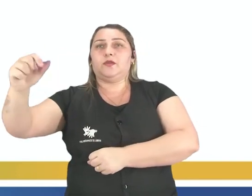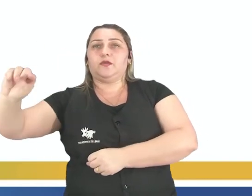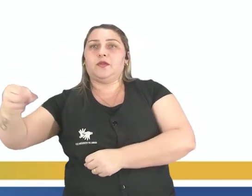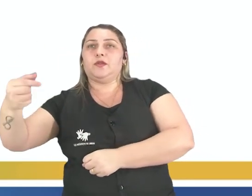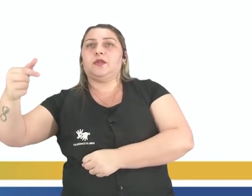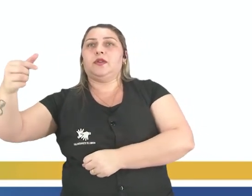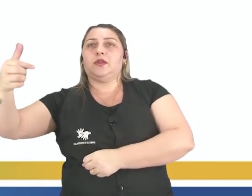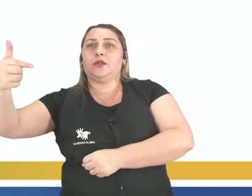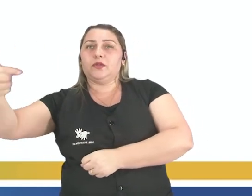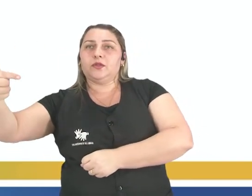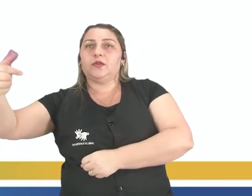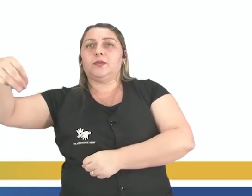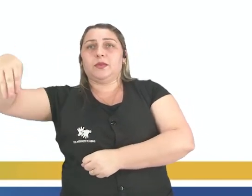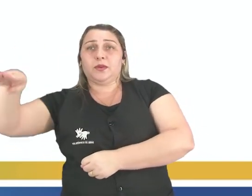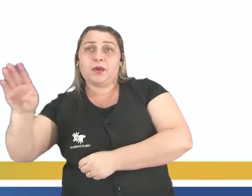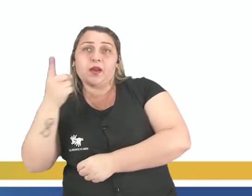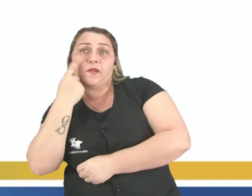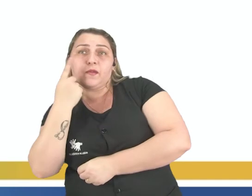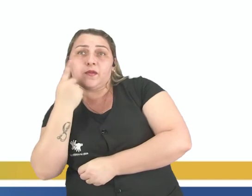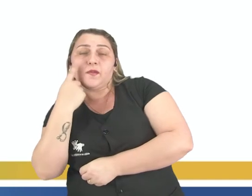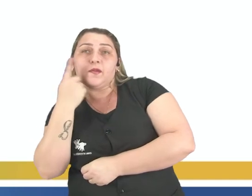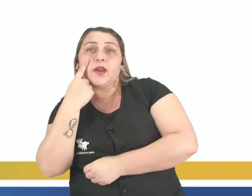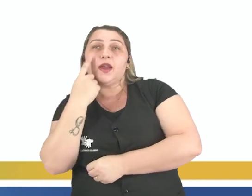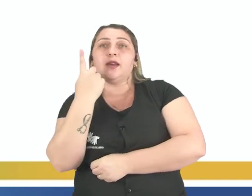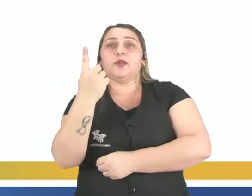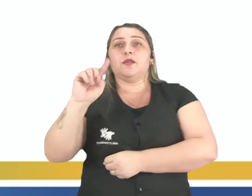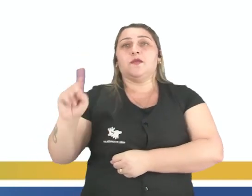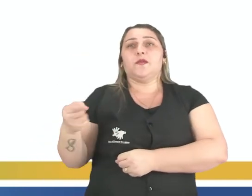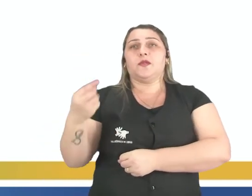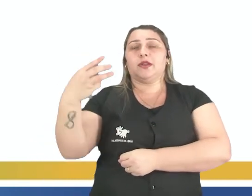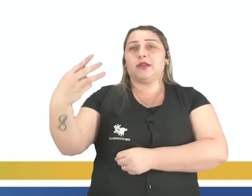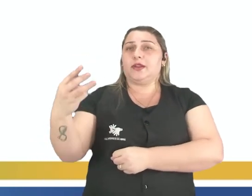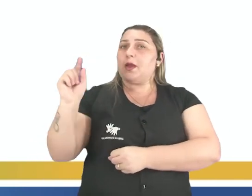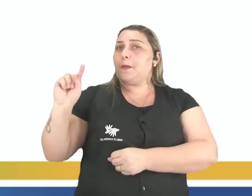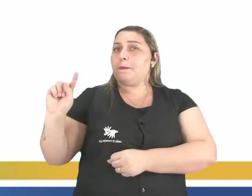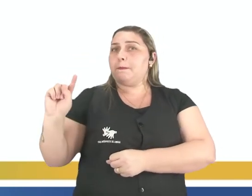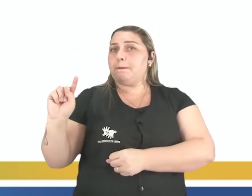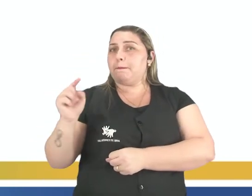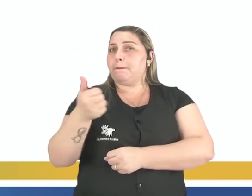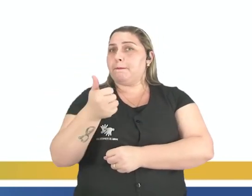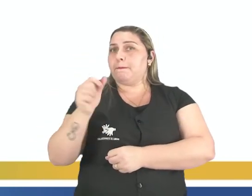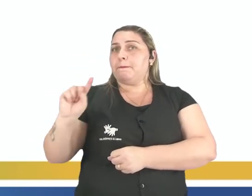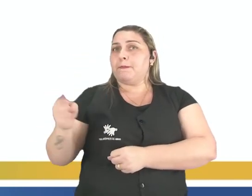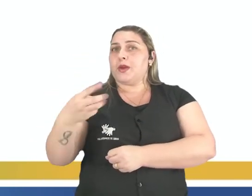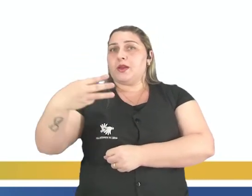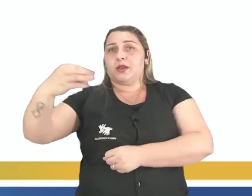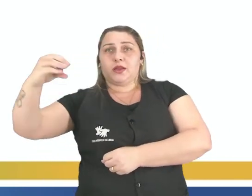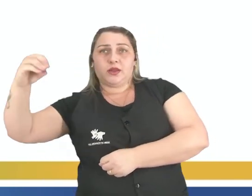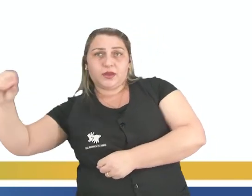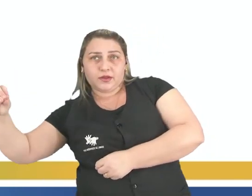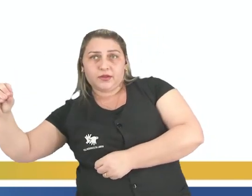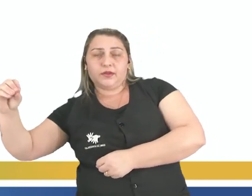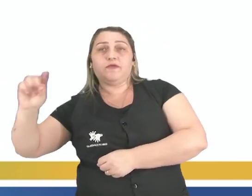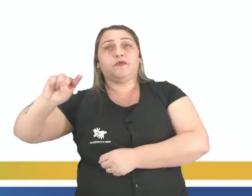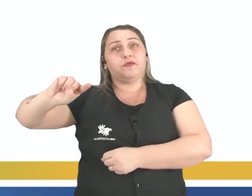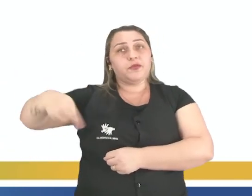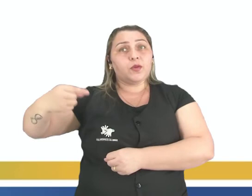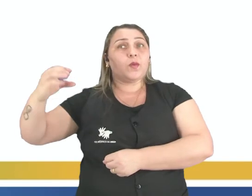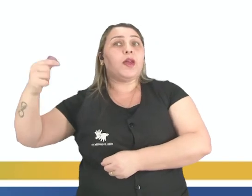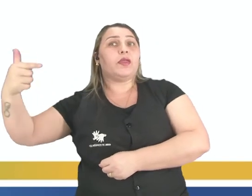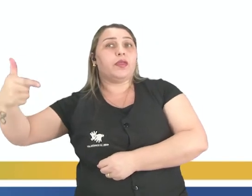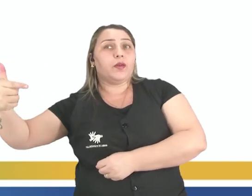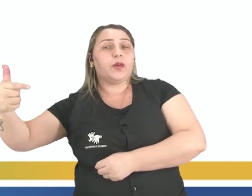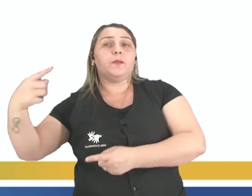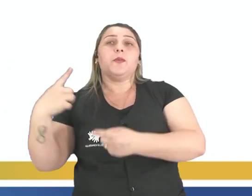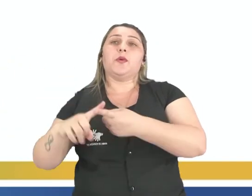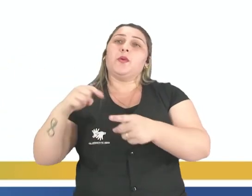1.321,2 megabytes. Então, repare que 1,3 gigabytes não é 1.300 megabytes, é 1.321,2,